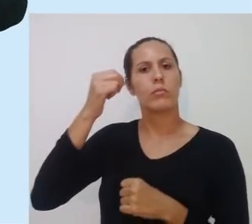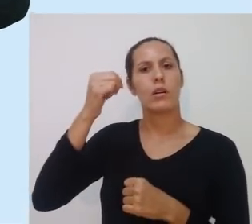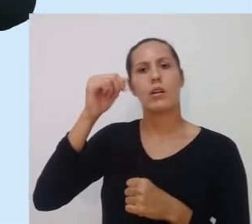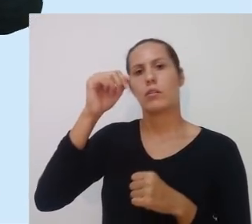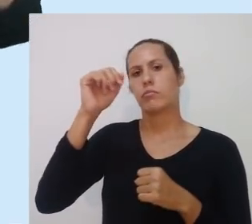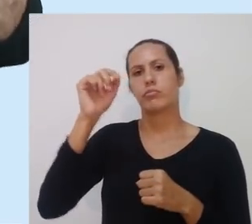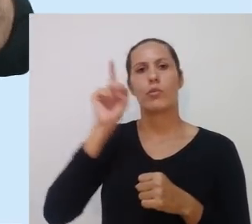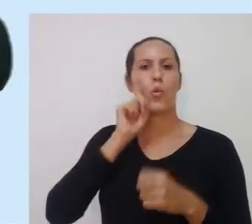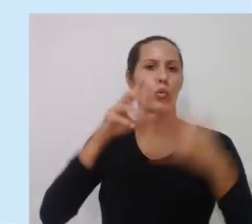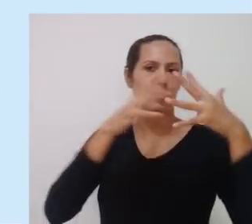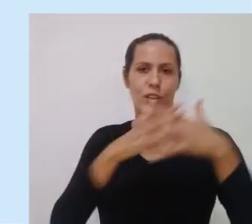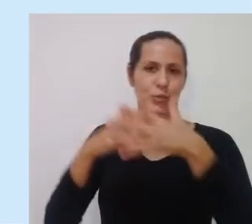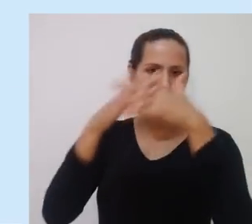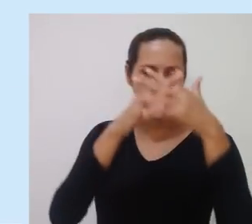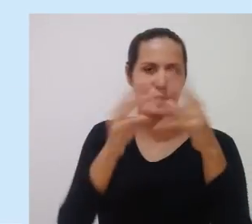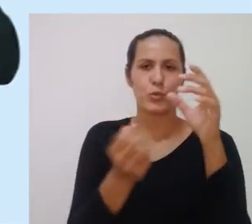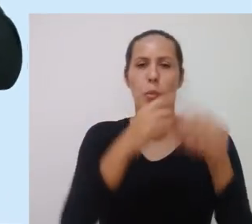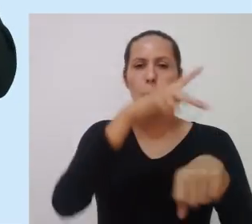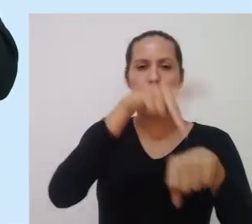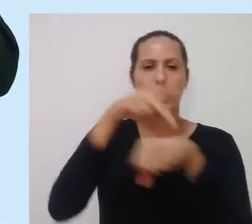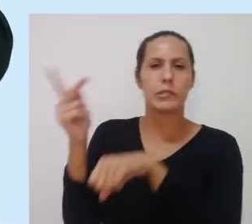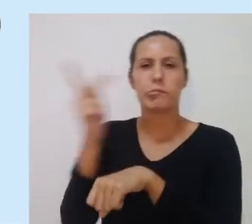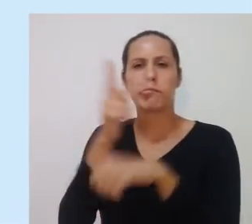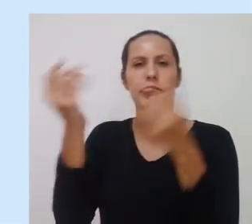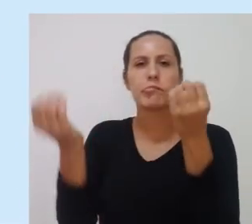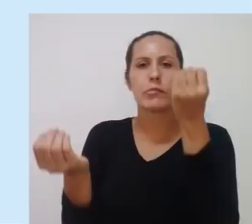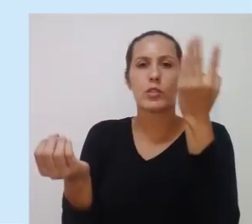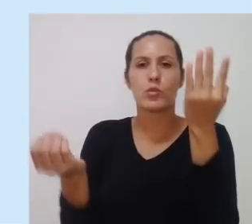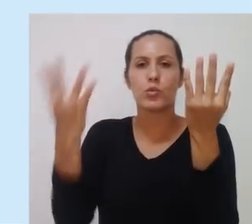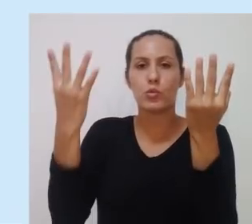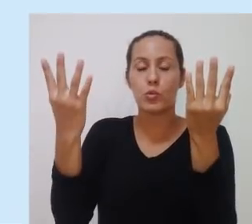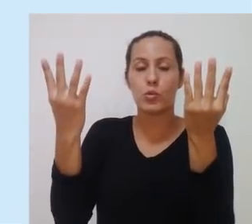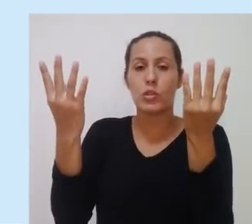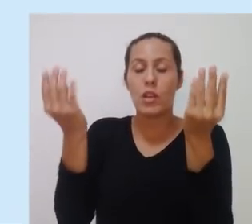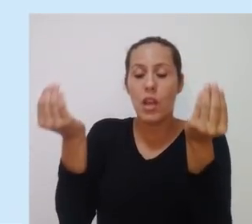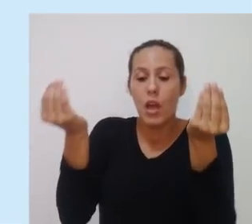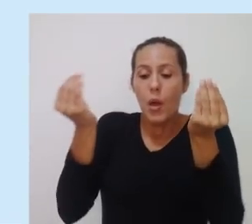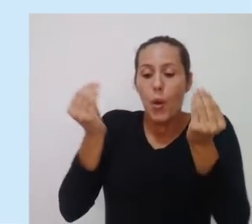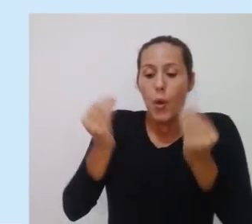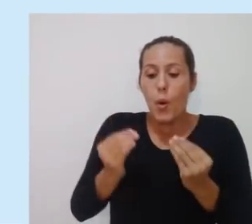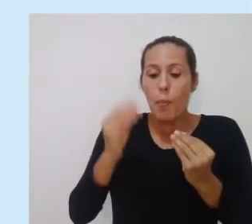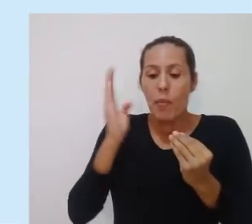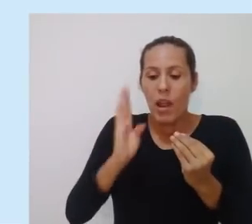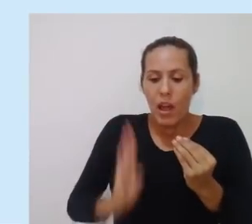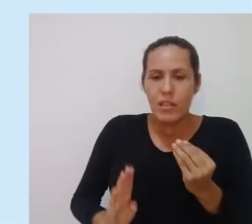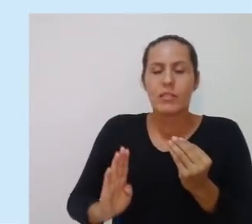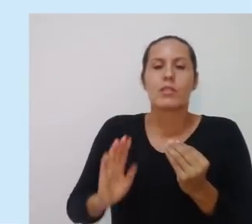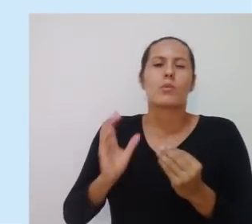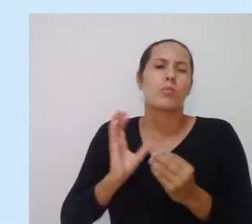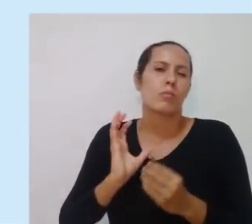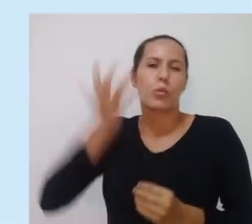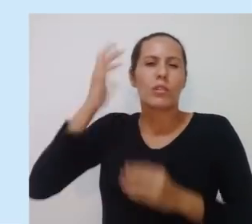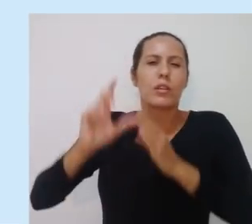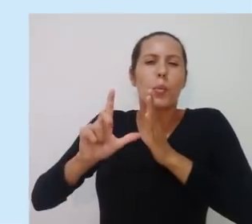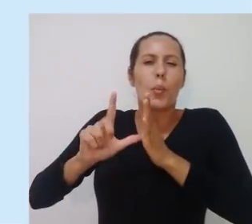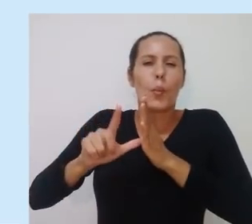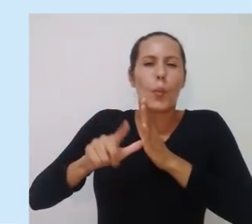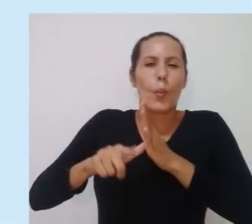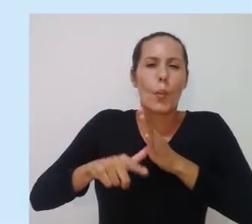coisa surgida na Europa, por exemplo, ou nos Estados Unidos também, é trazida para o Brasil. Tem